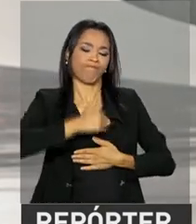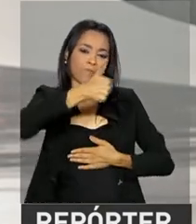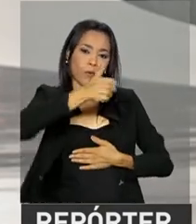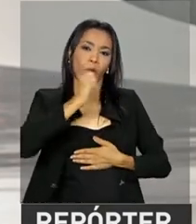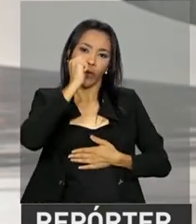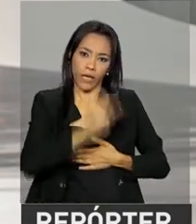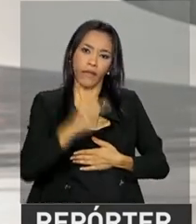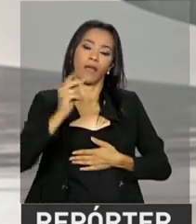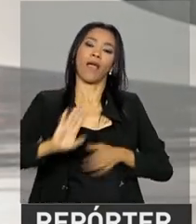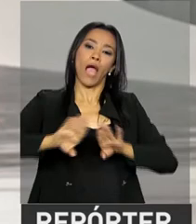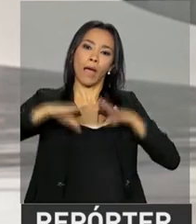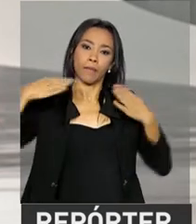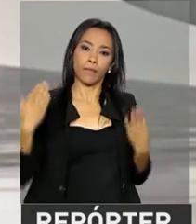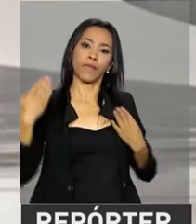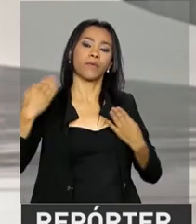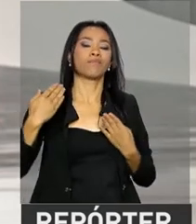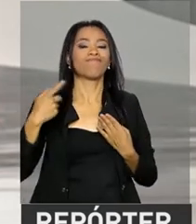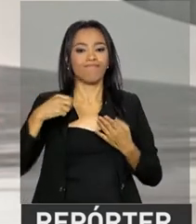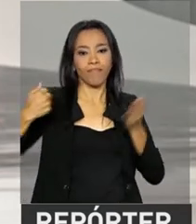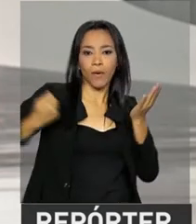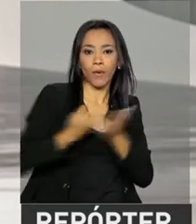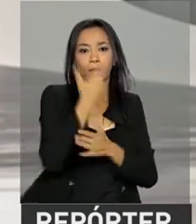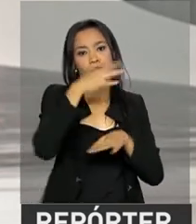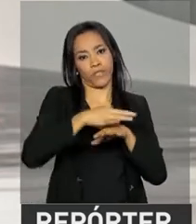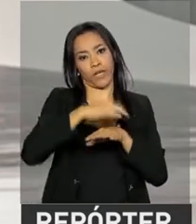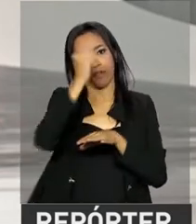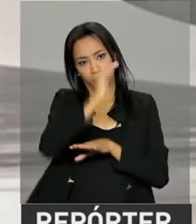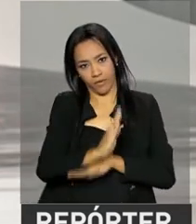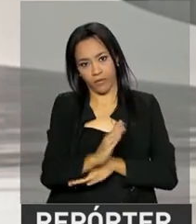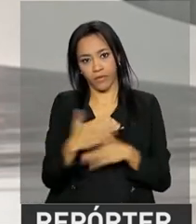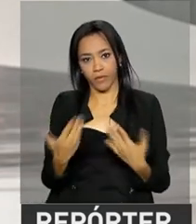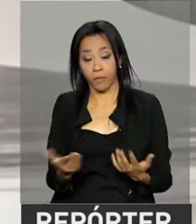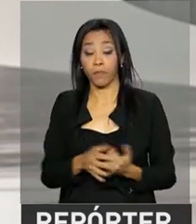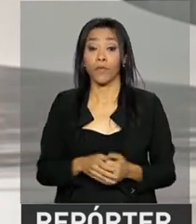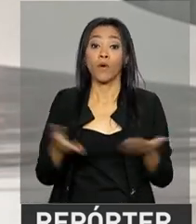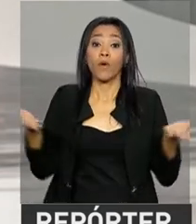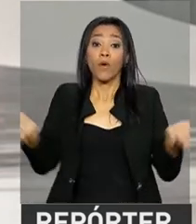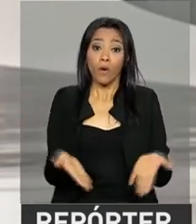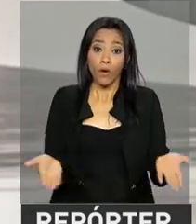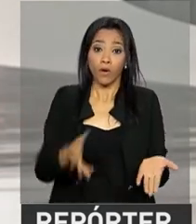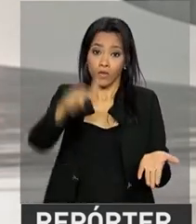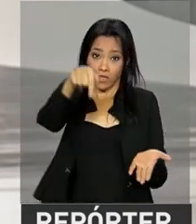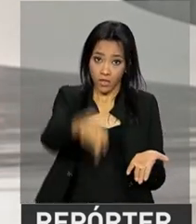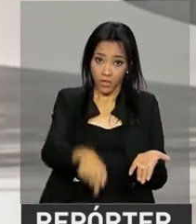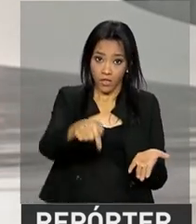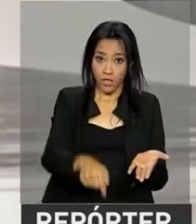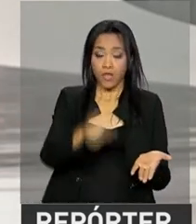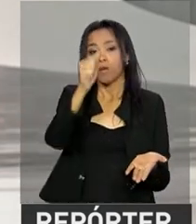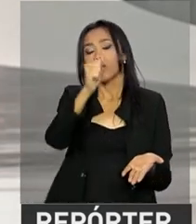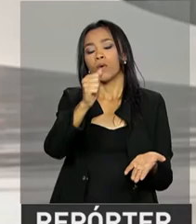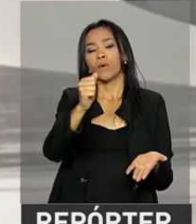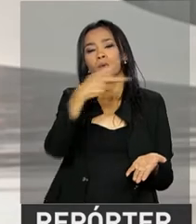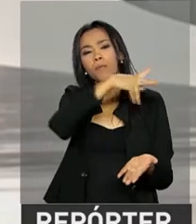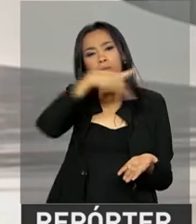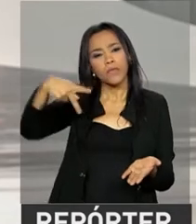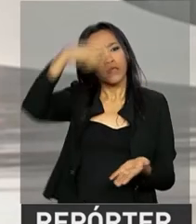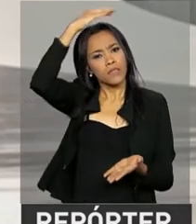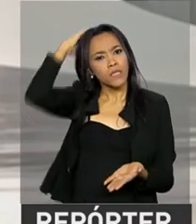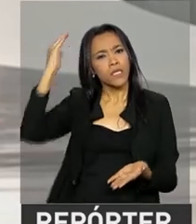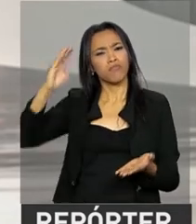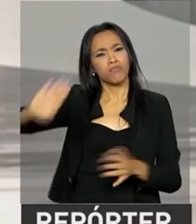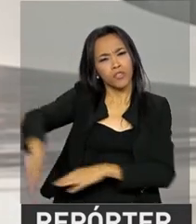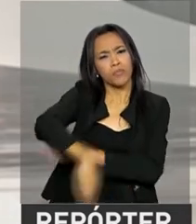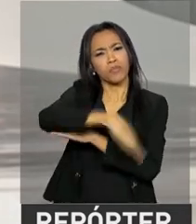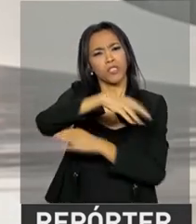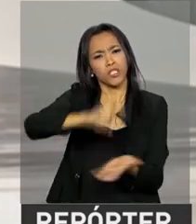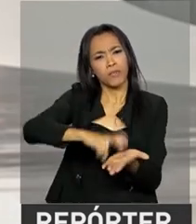a reabertura do mercado à carne brasileira bom e hoje aqui no palácio do planalto o presidente michel temer durante toda a manhã